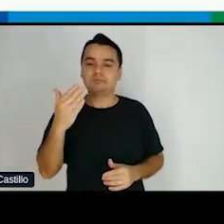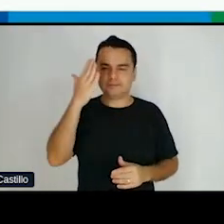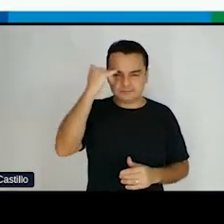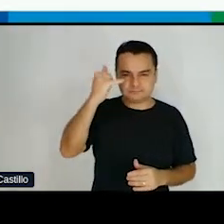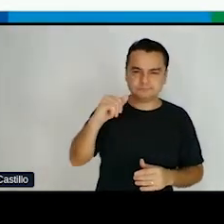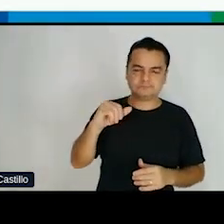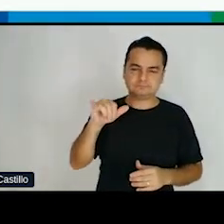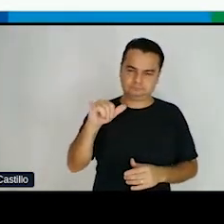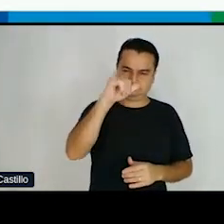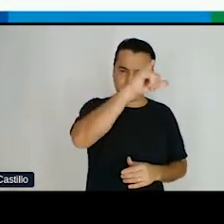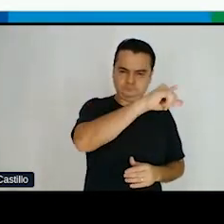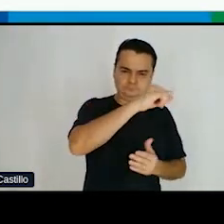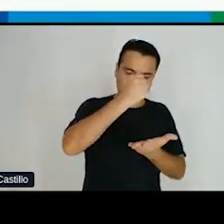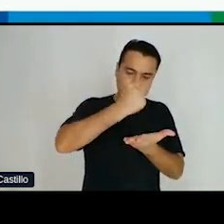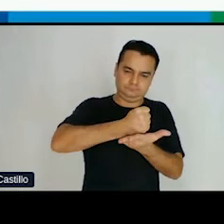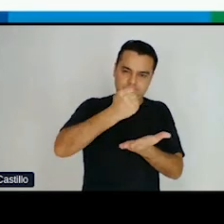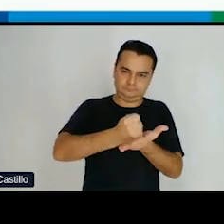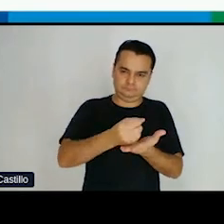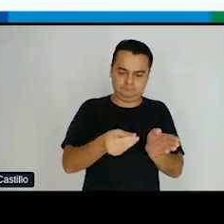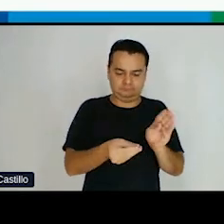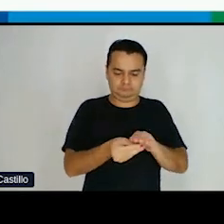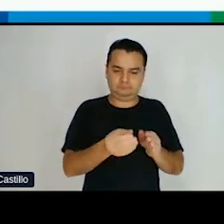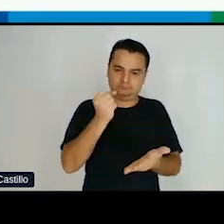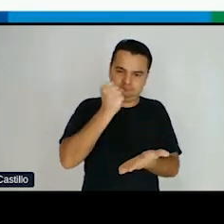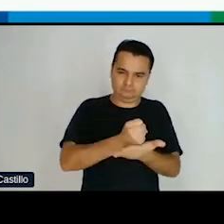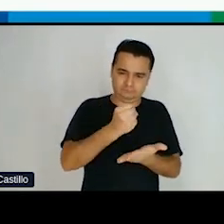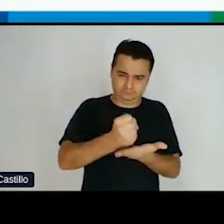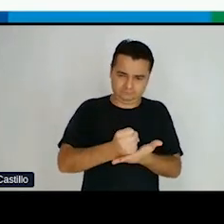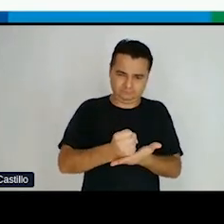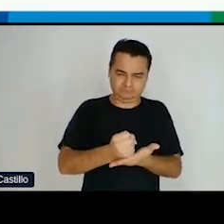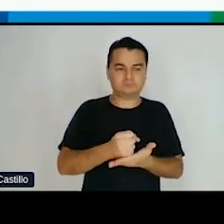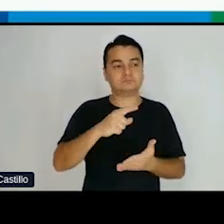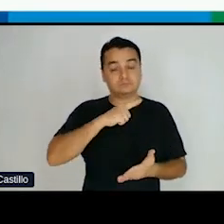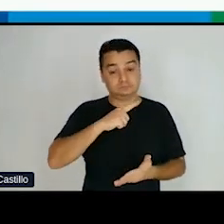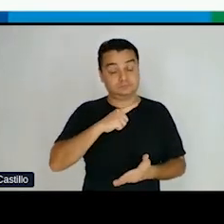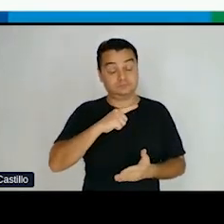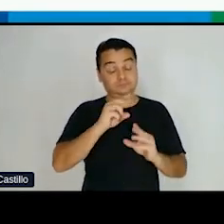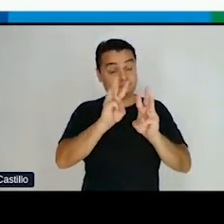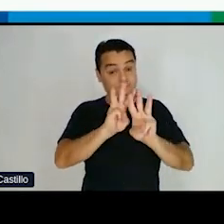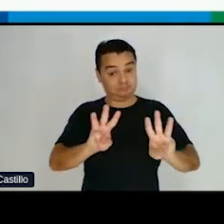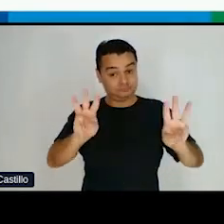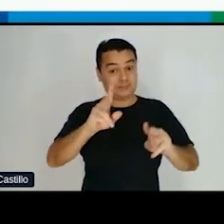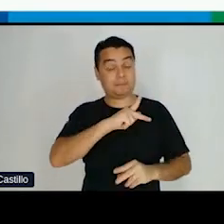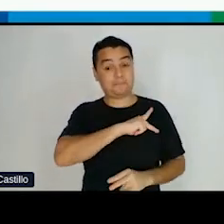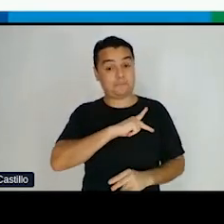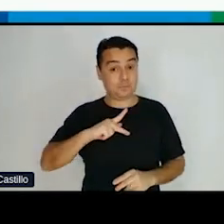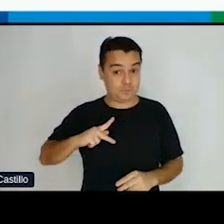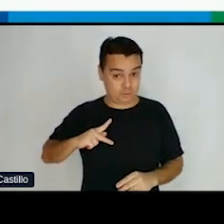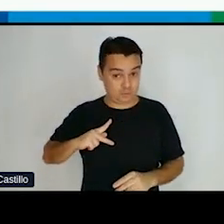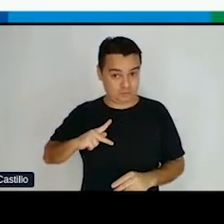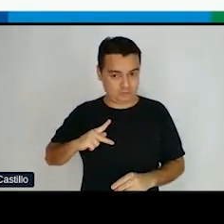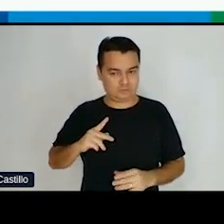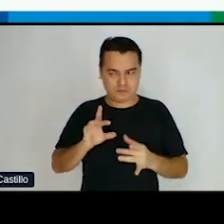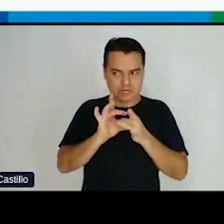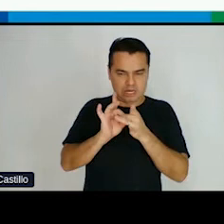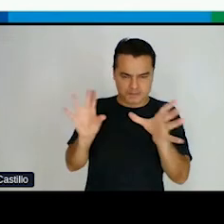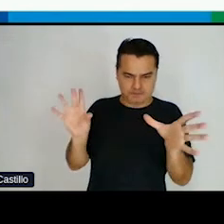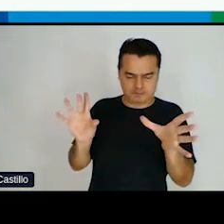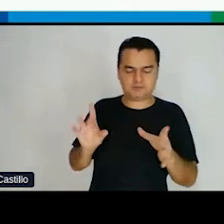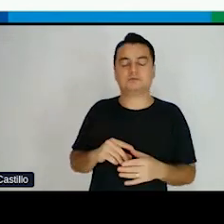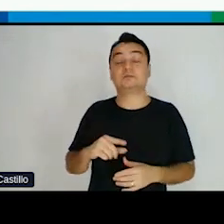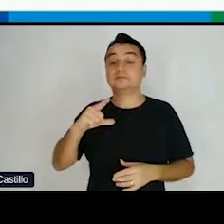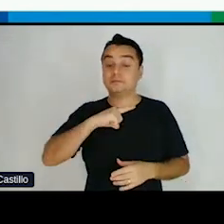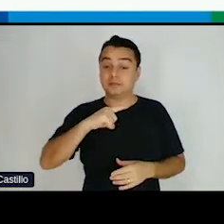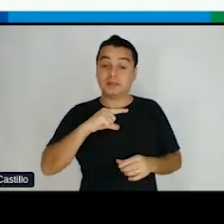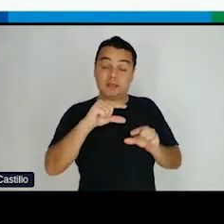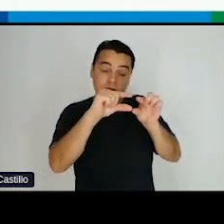né? Atualmente, quando você entra nesses sites públicos, né? Como a Ana tinha falado, tem uma